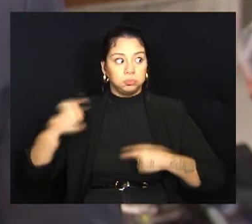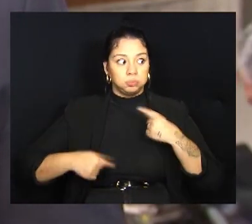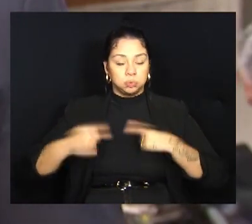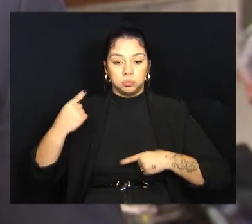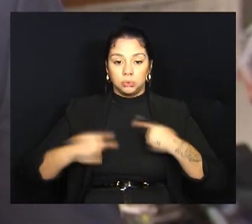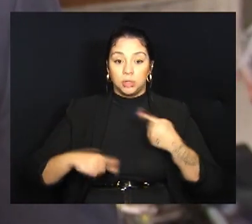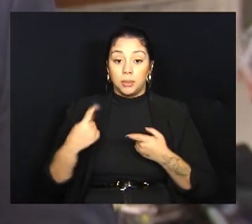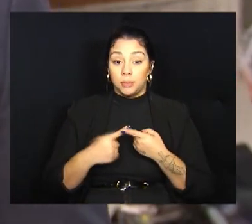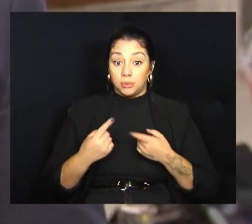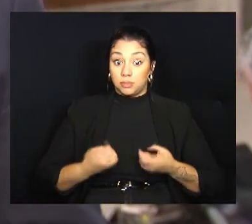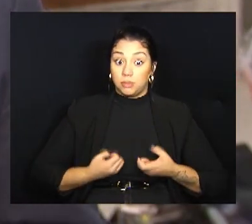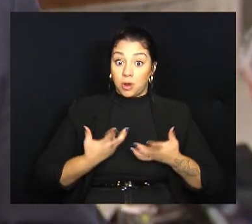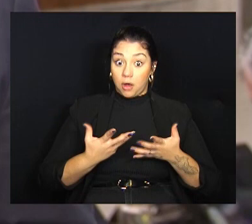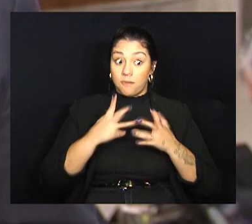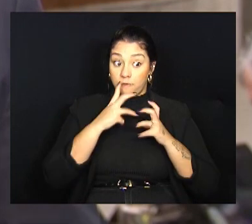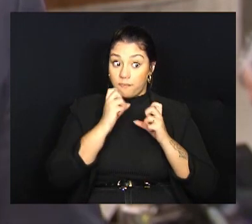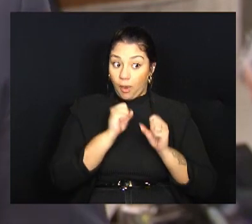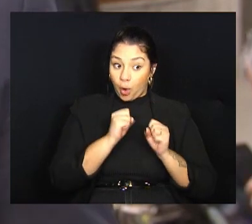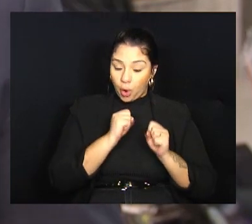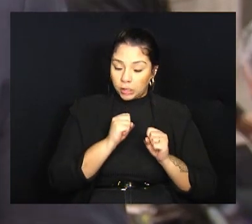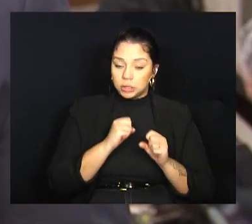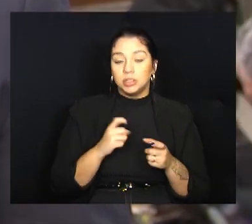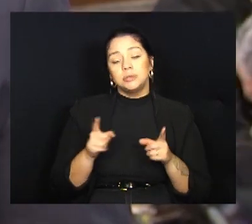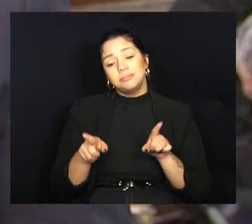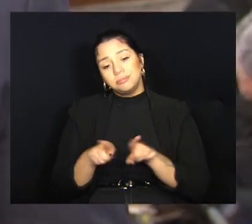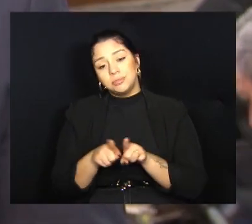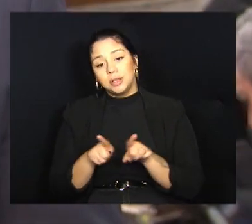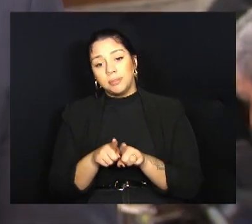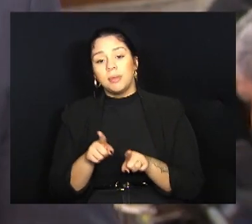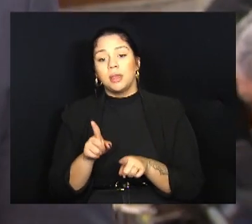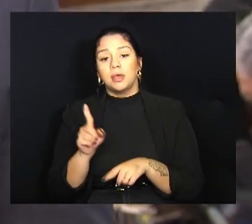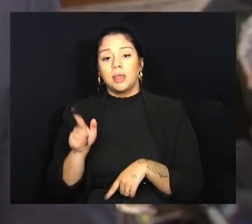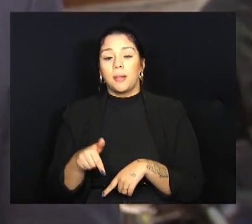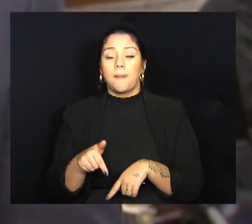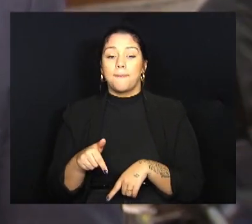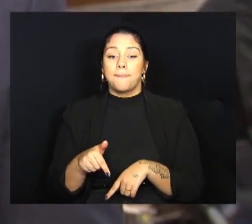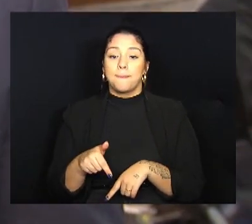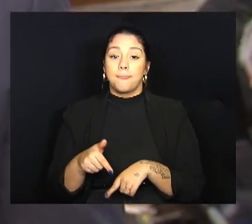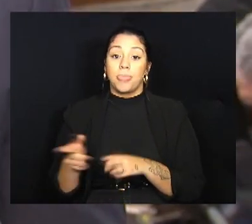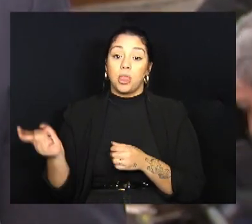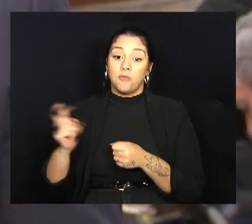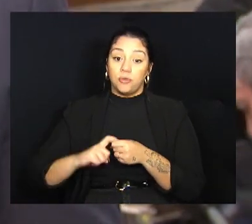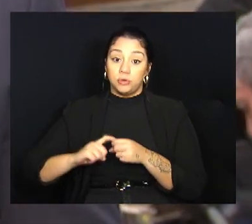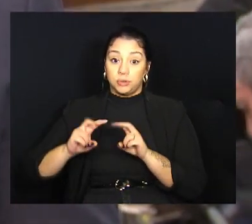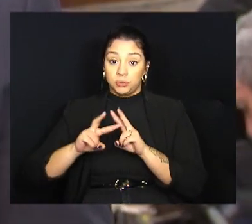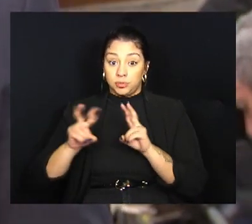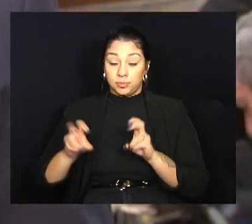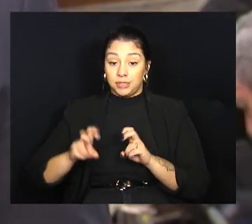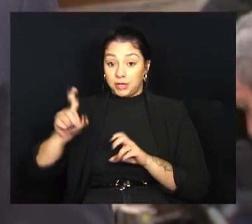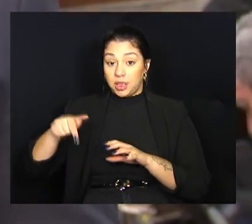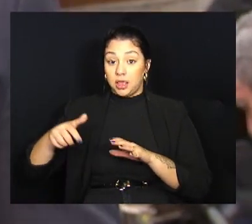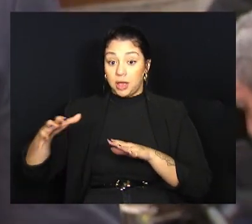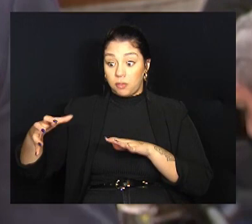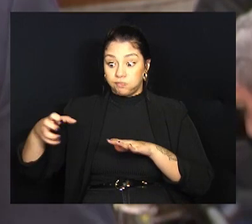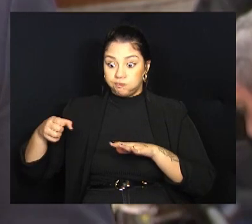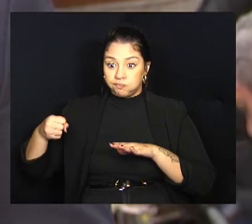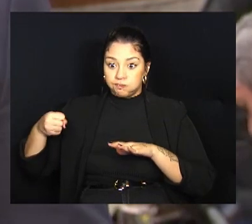porque o depoimento é muito forte. Como também nós vamos voltar a abordar a questão da internação à